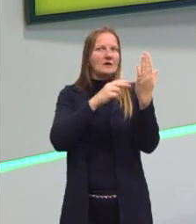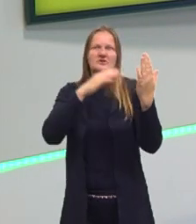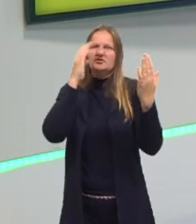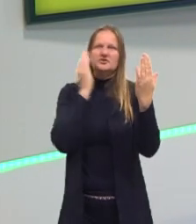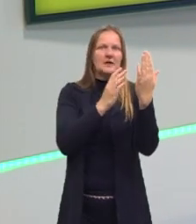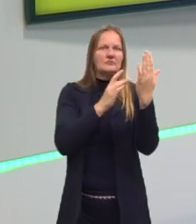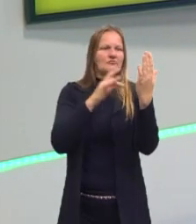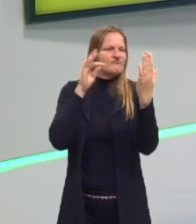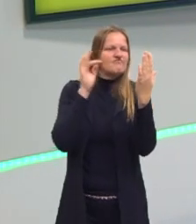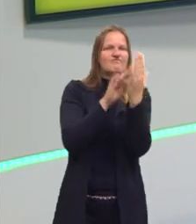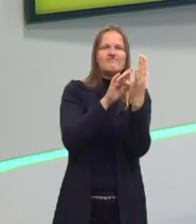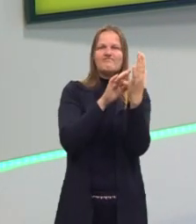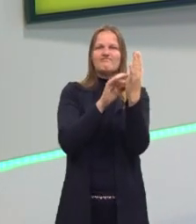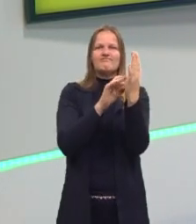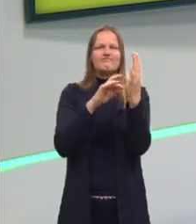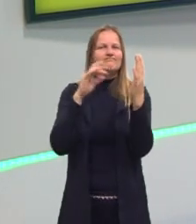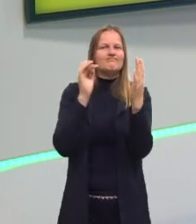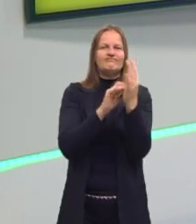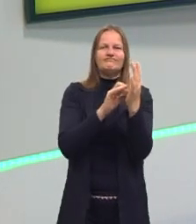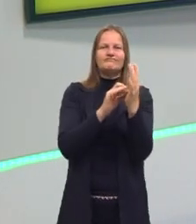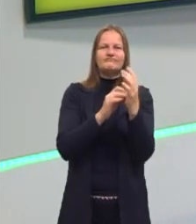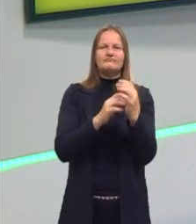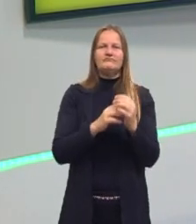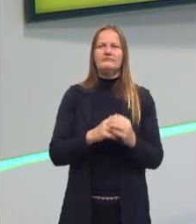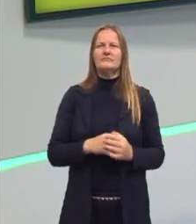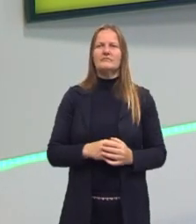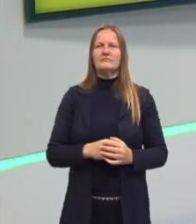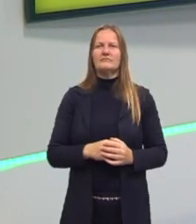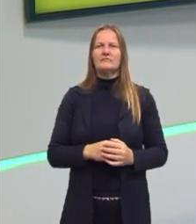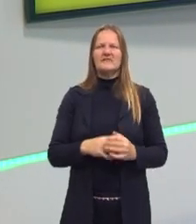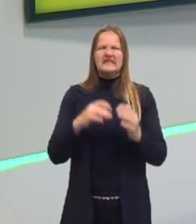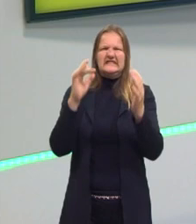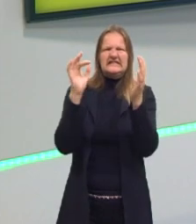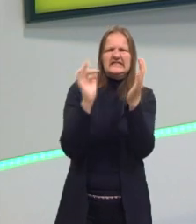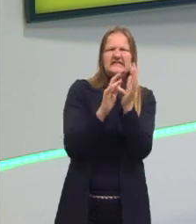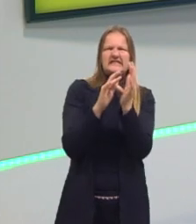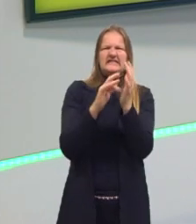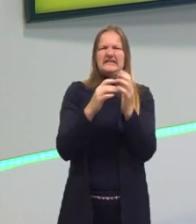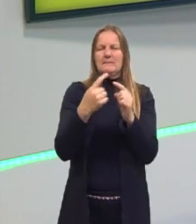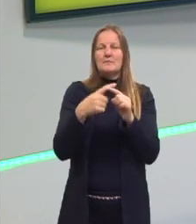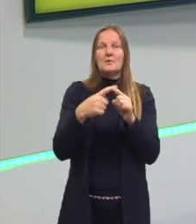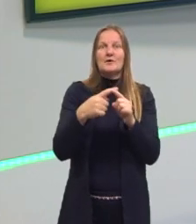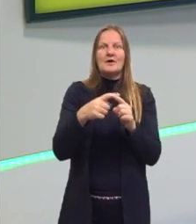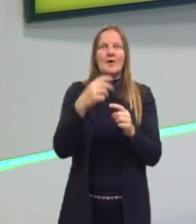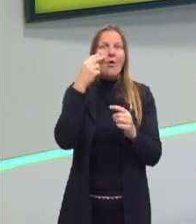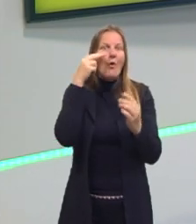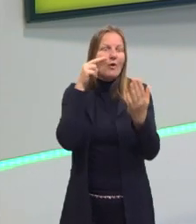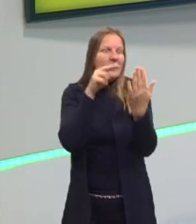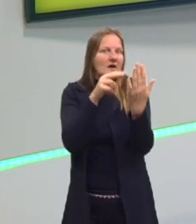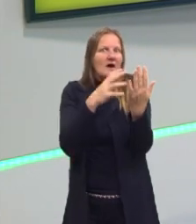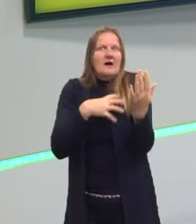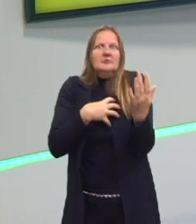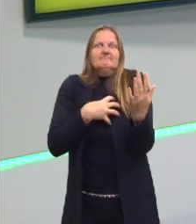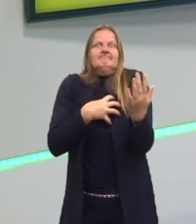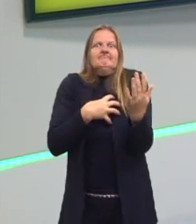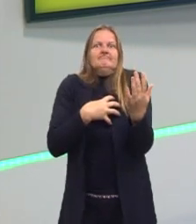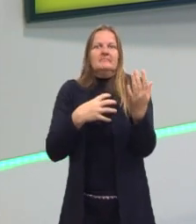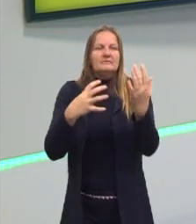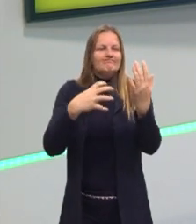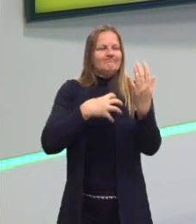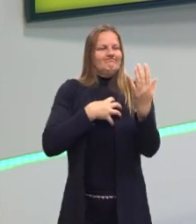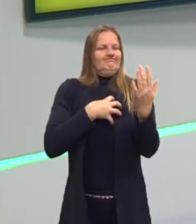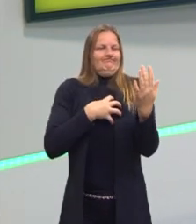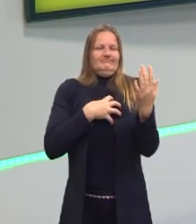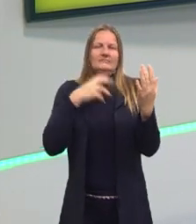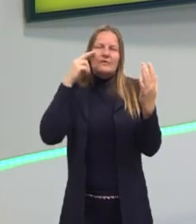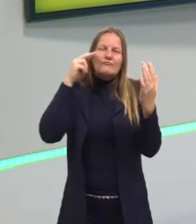direto para ferida nós olhamos direto para o ato do dedo tocando a ferida porque os olhares das pessoas que compõem a